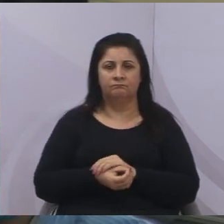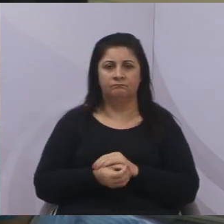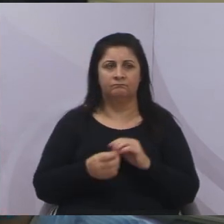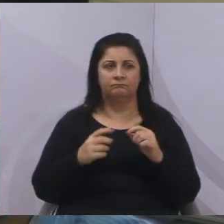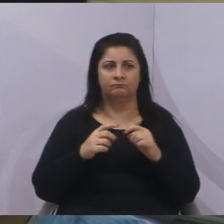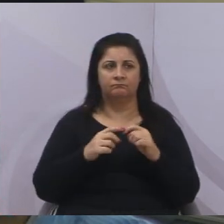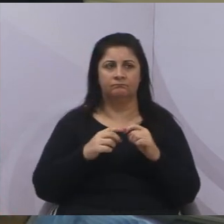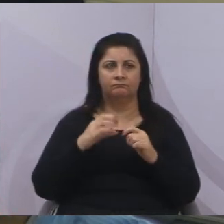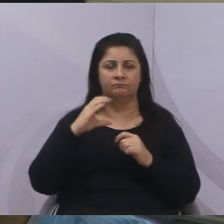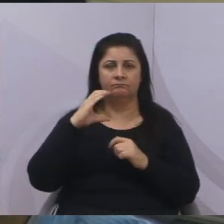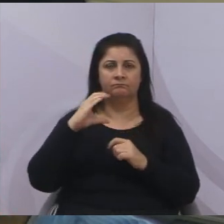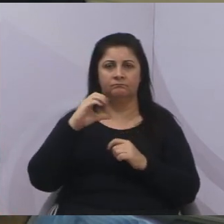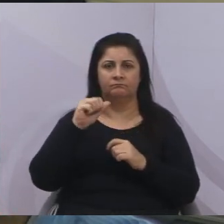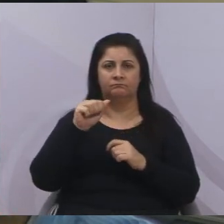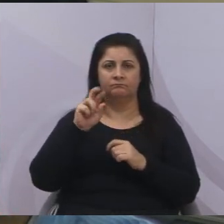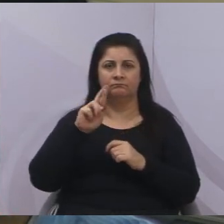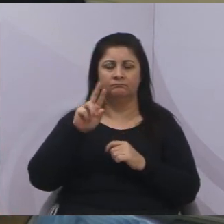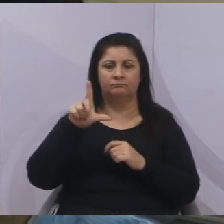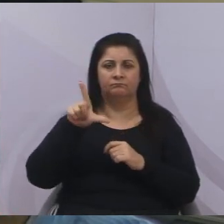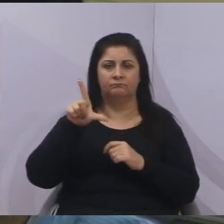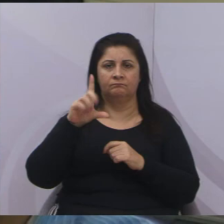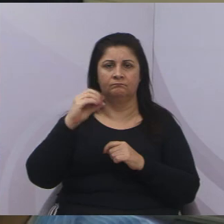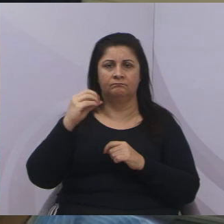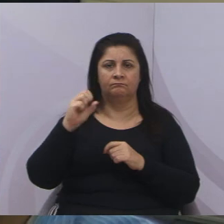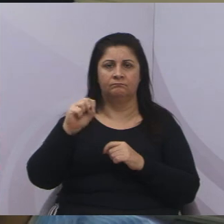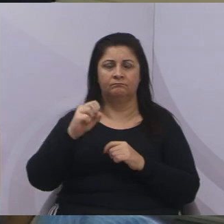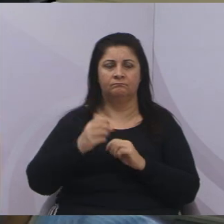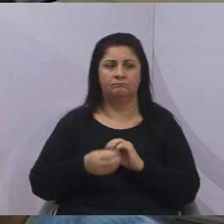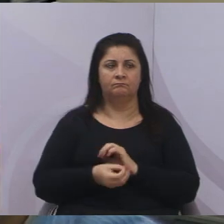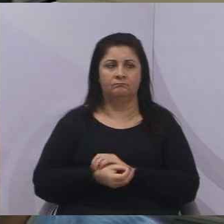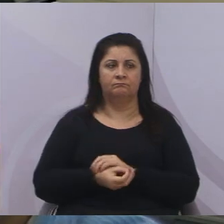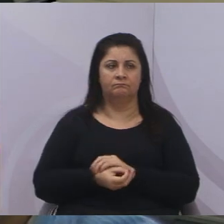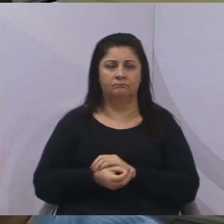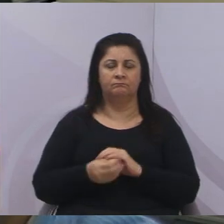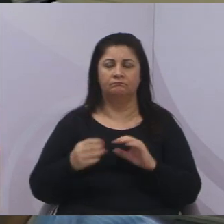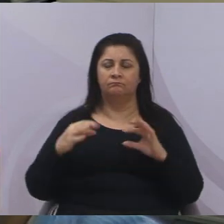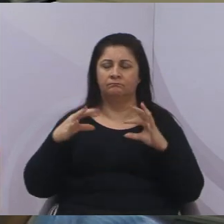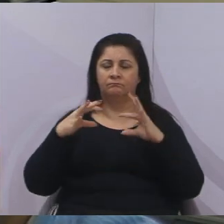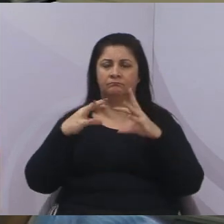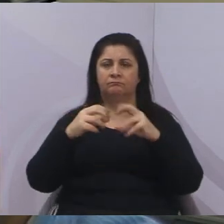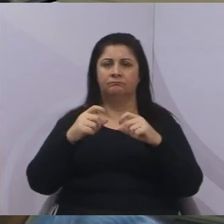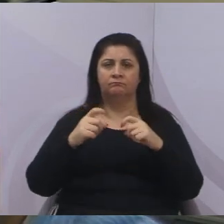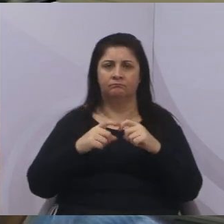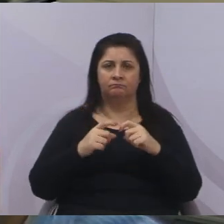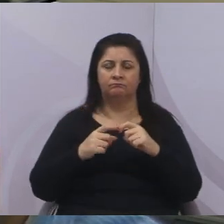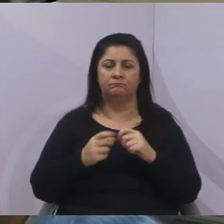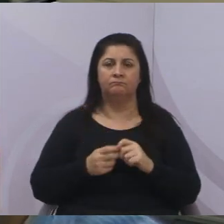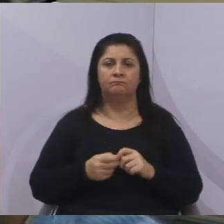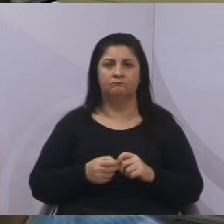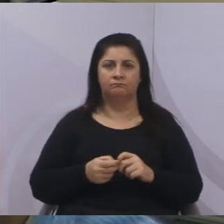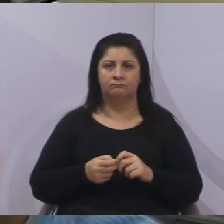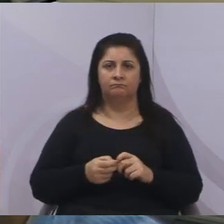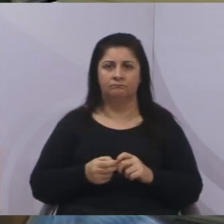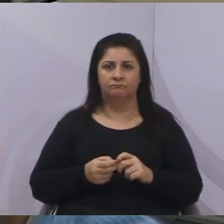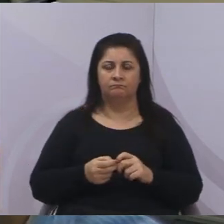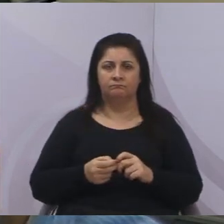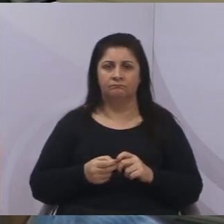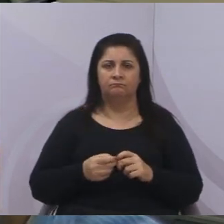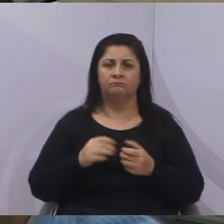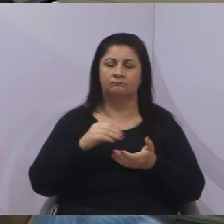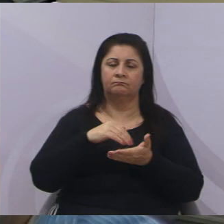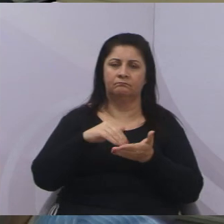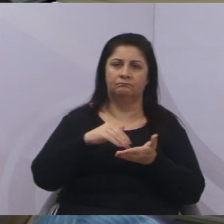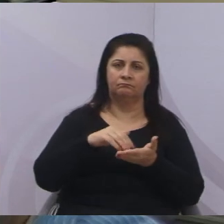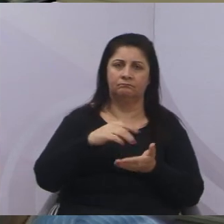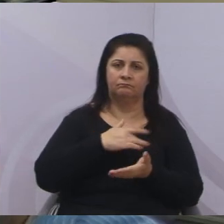Carlos, pela força que vocês me deram, doutora Rosana Gravena, todos os médicos da cidade, toda a Secretaria de Saúde,